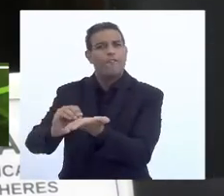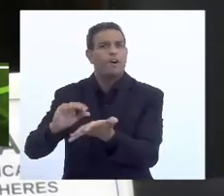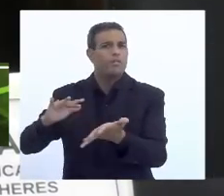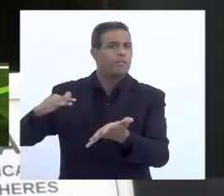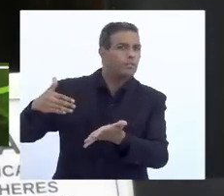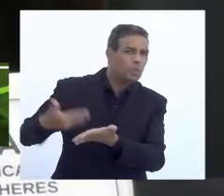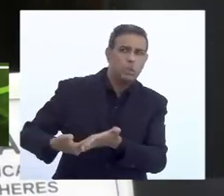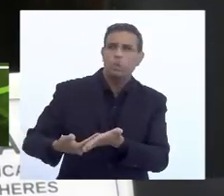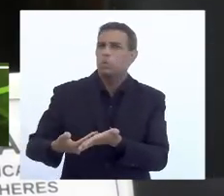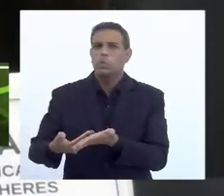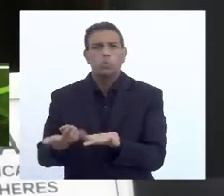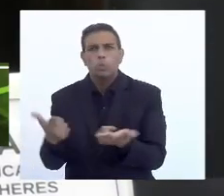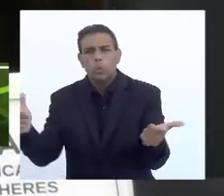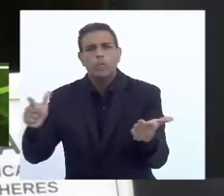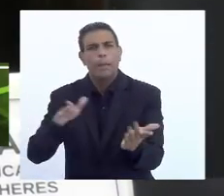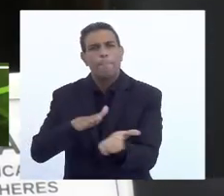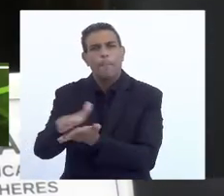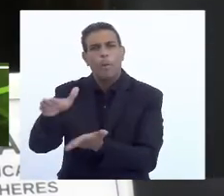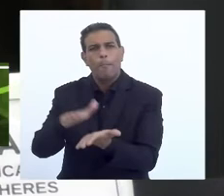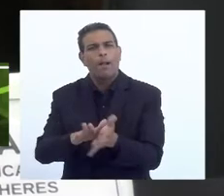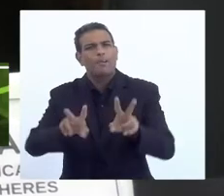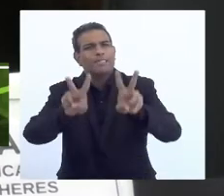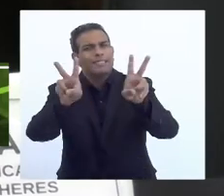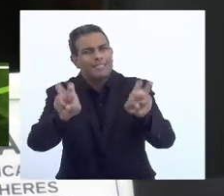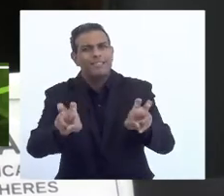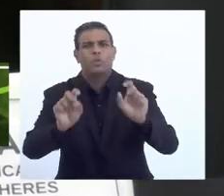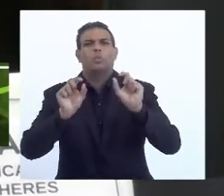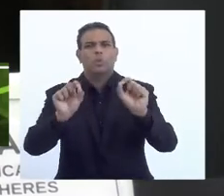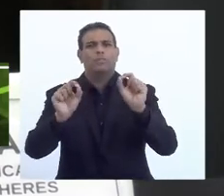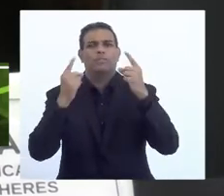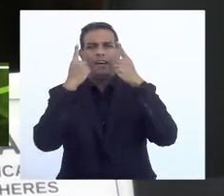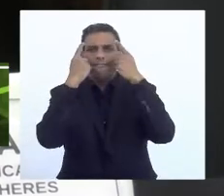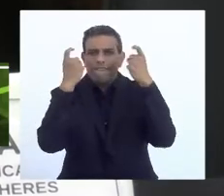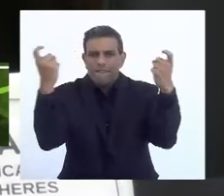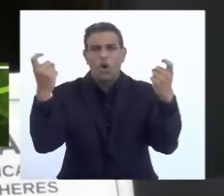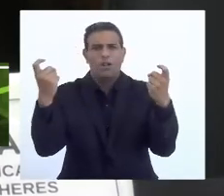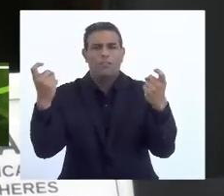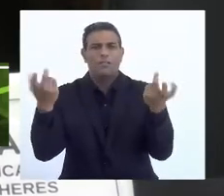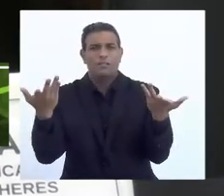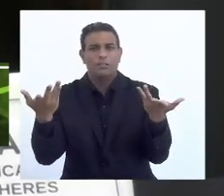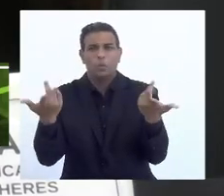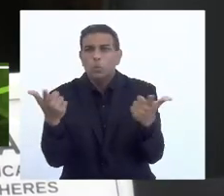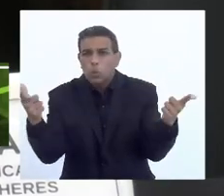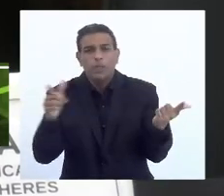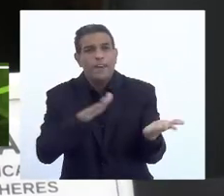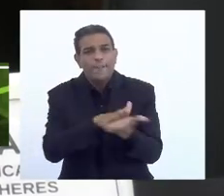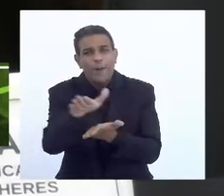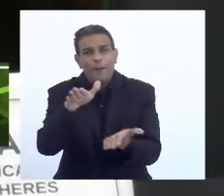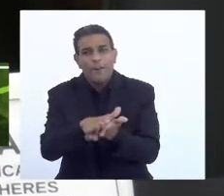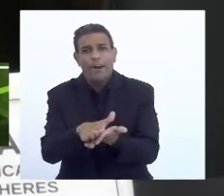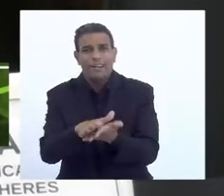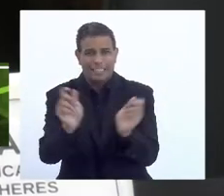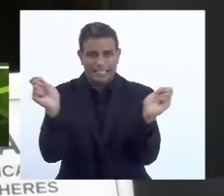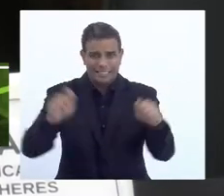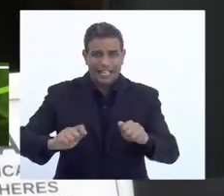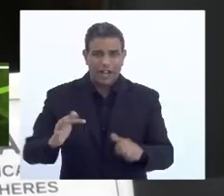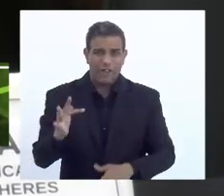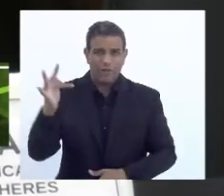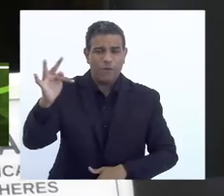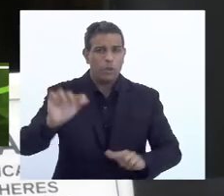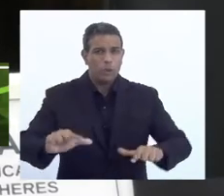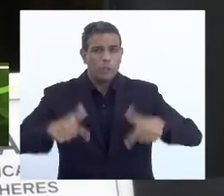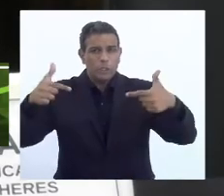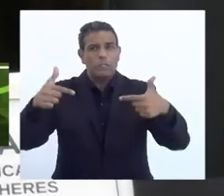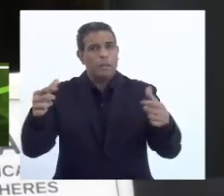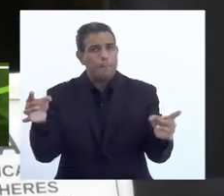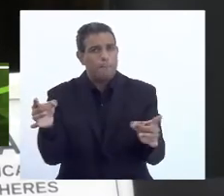não existem tantos dados falando sobre essa violência. E, quando não existe dados, a gente não consegue realizar ações concretas